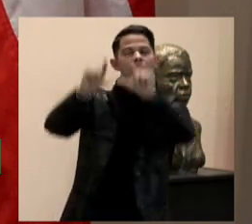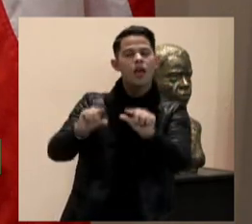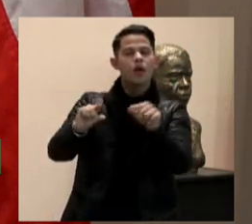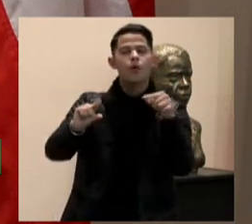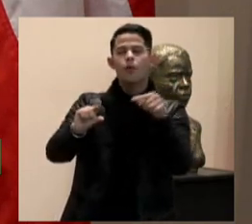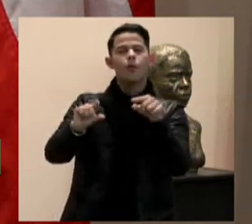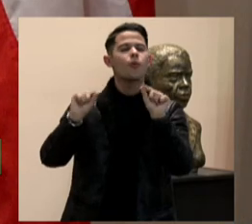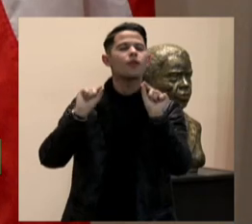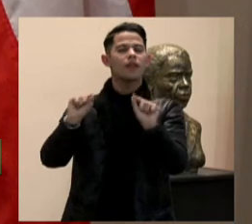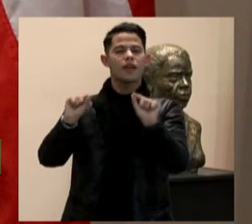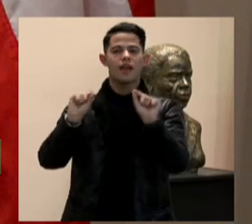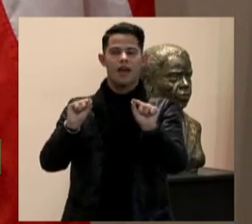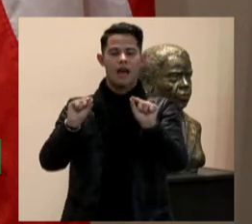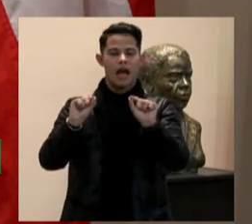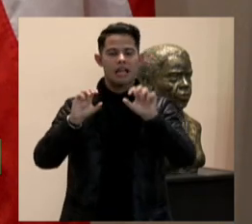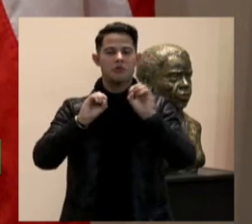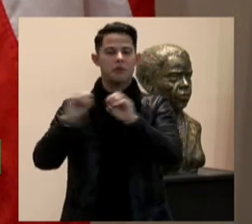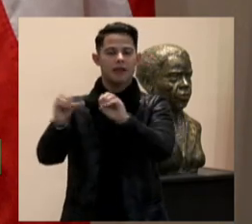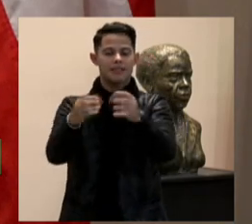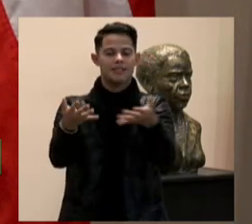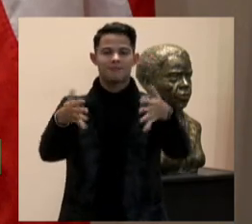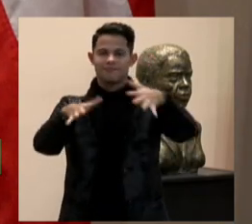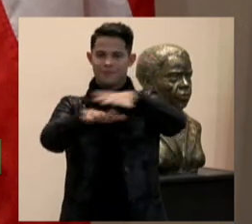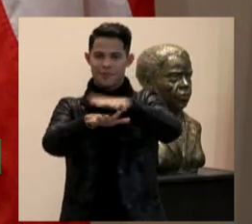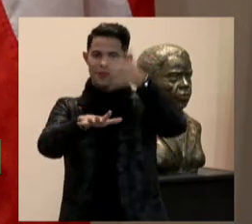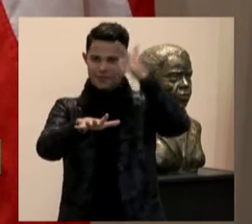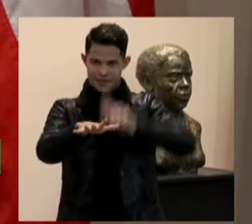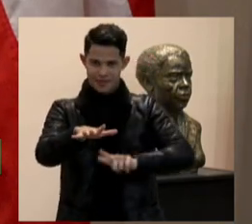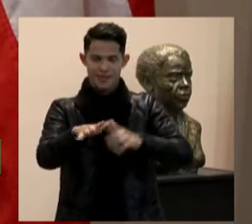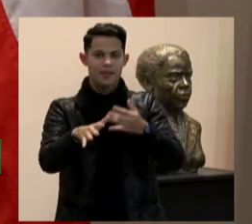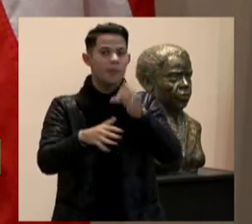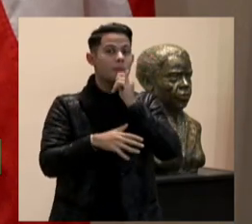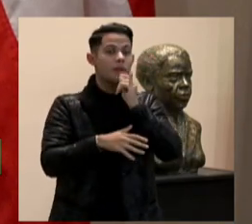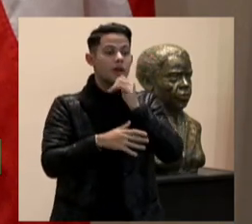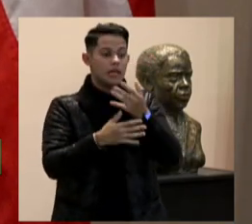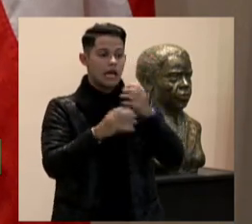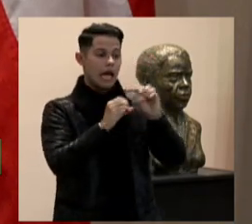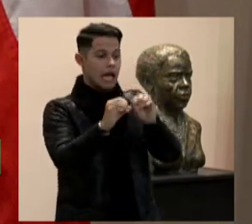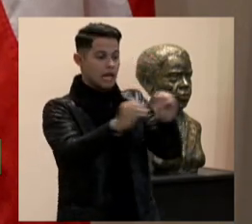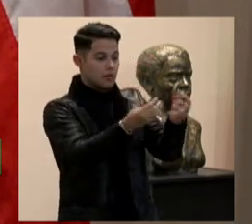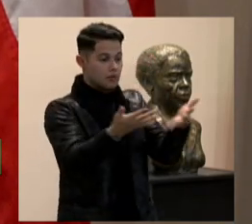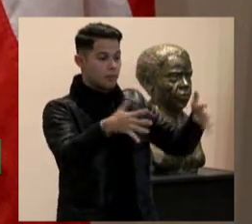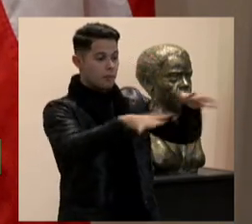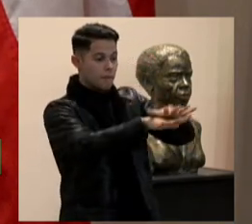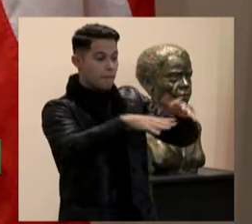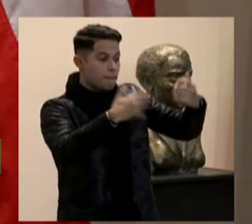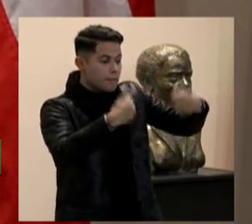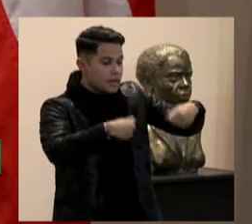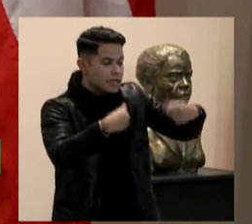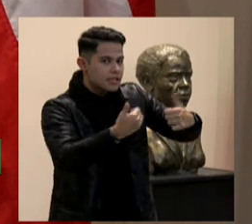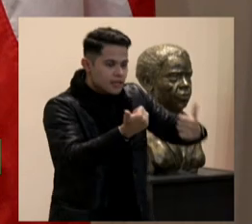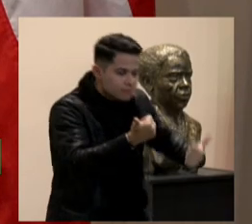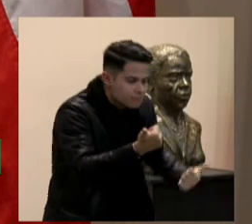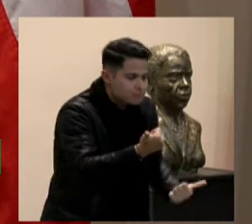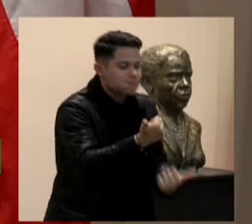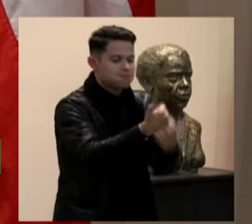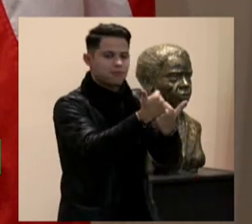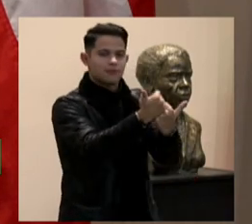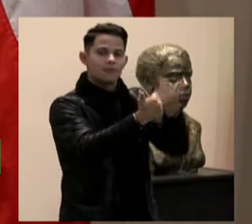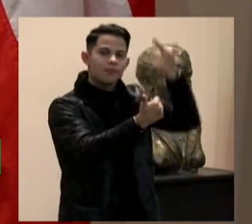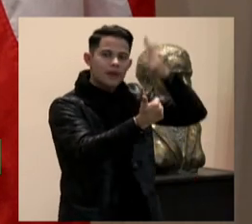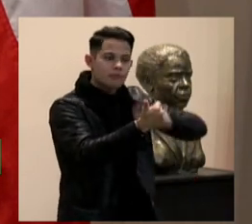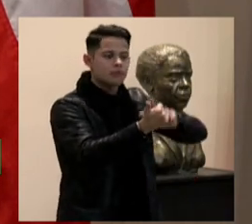da educação inclusiva, né? Porque a gente precisa que a educação inclusiva seja uma mola propulsora